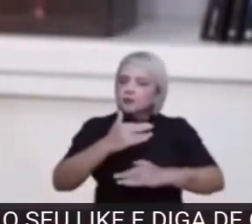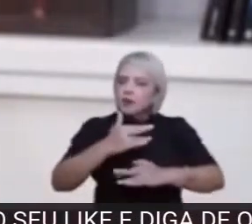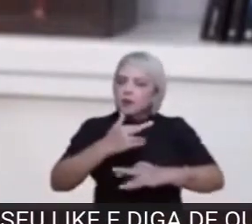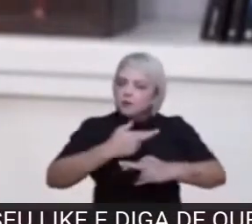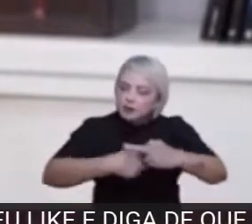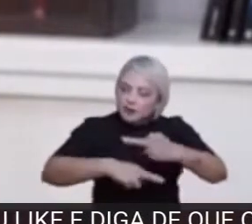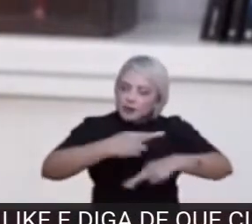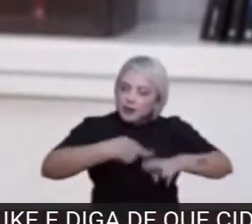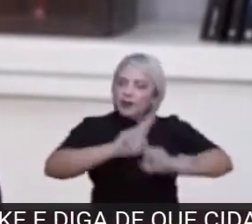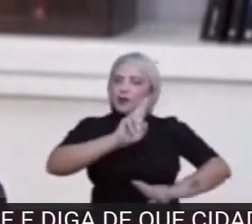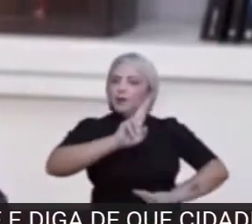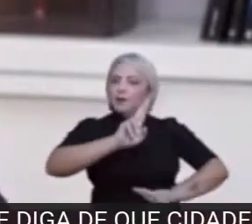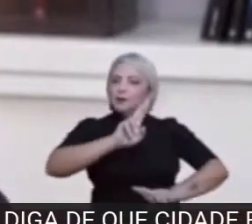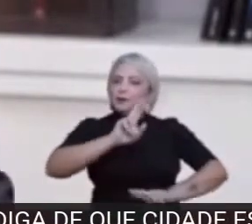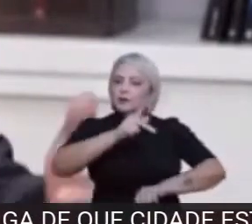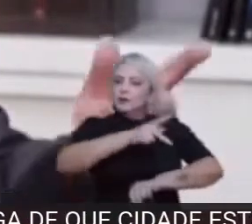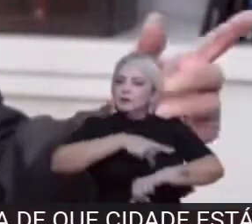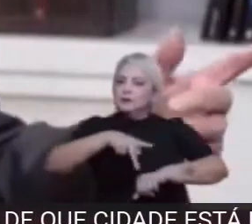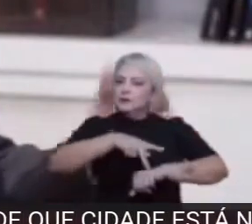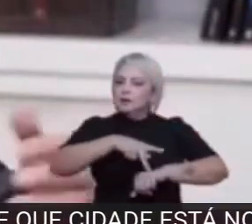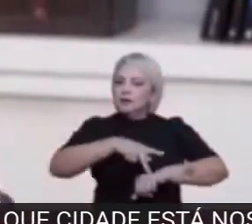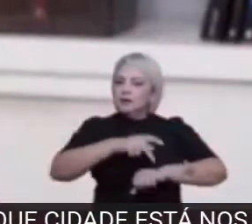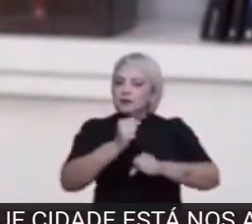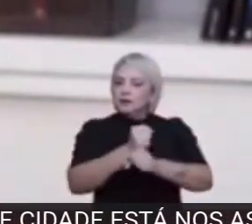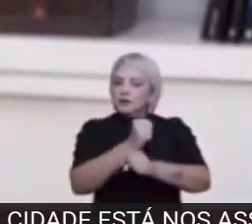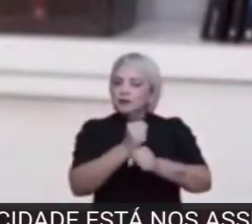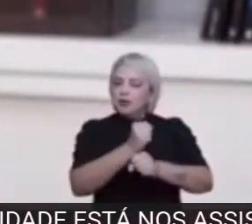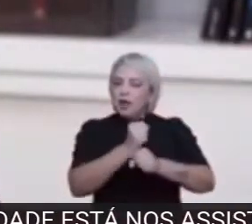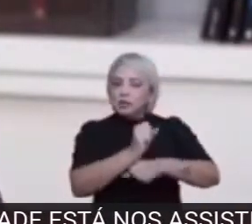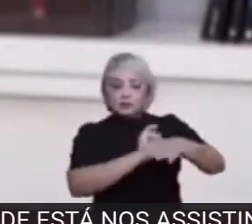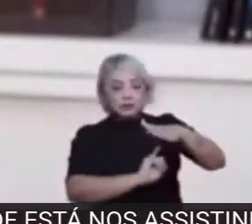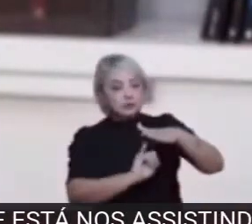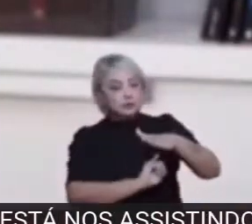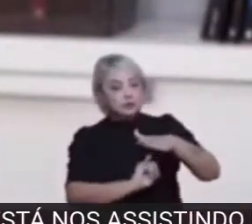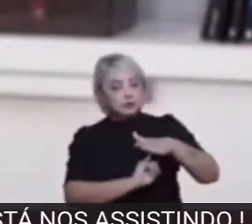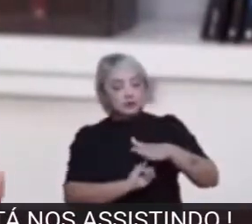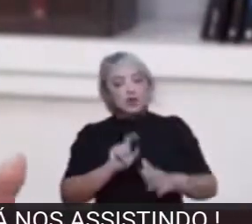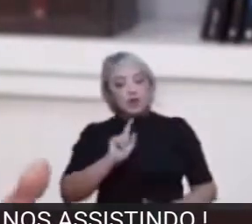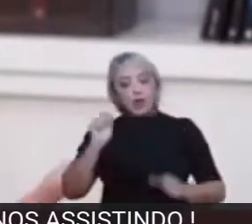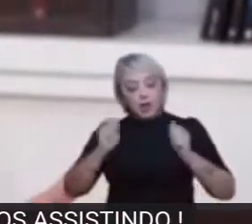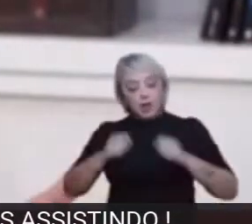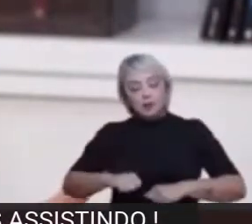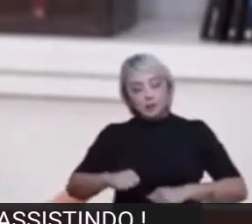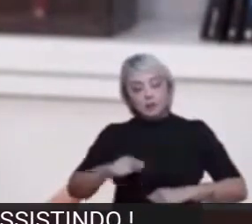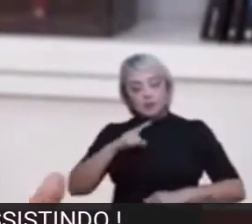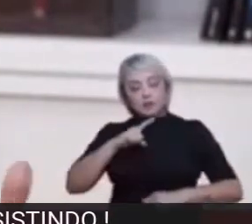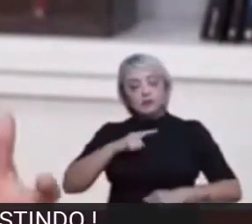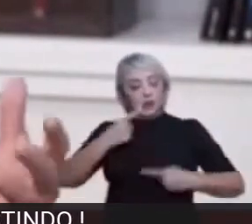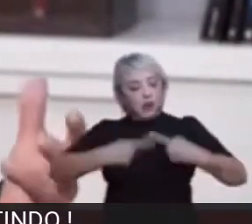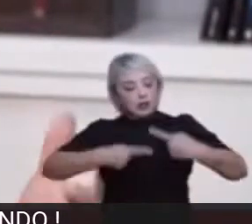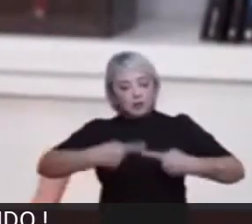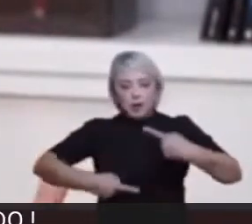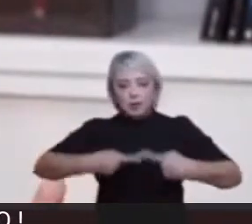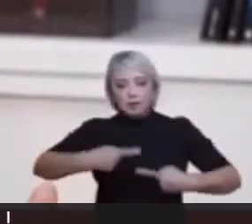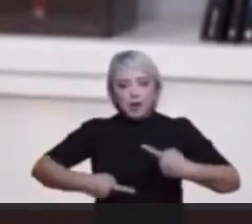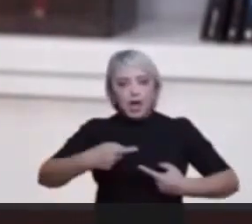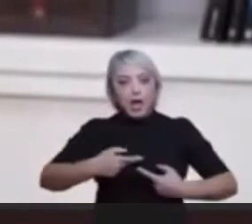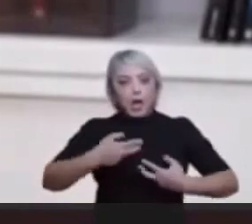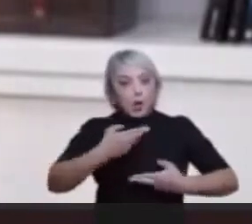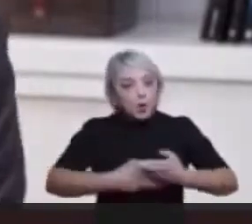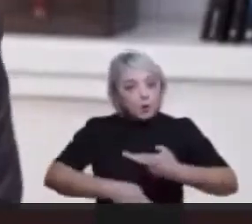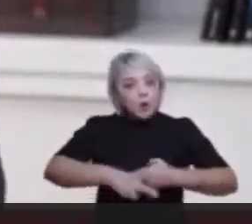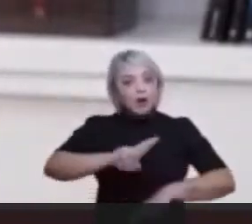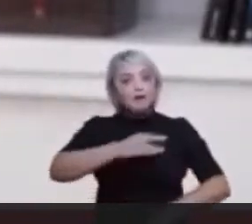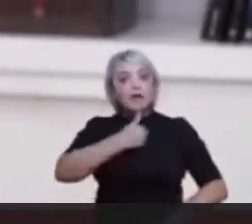país, reconstruir as instituições. É possível que a gente tenha que ter um grande debate sobre a reforma de Estado, que Estado nós